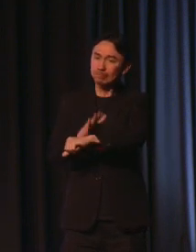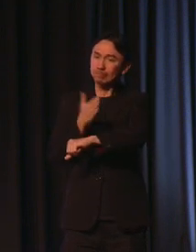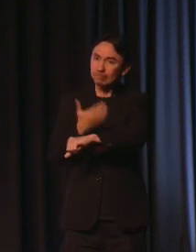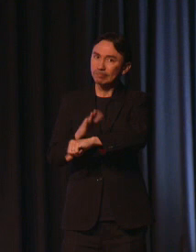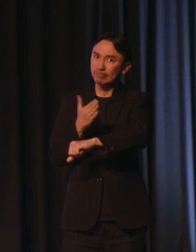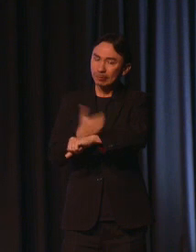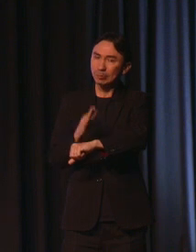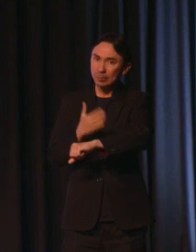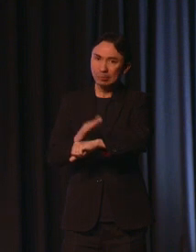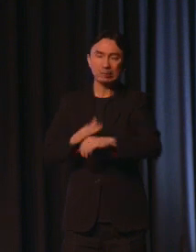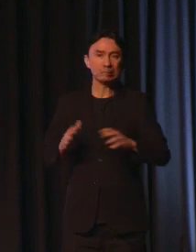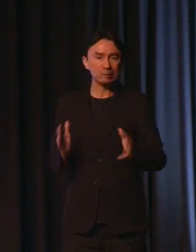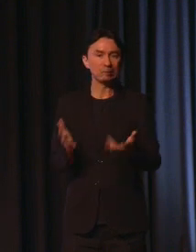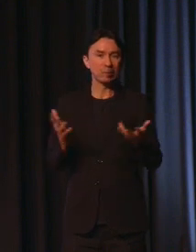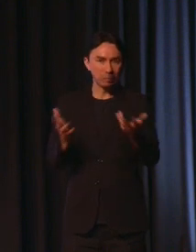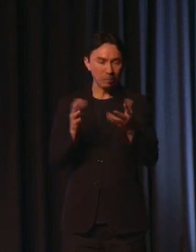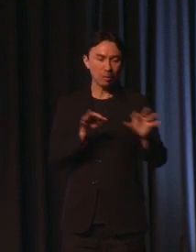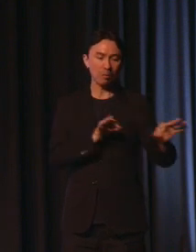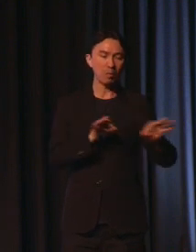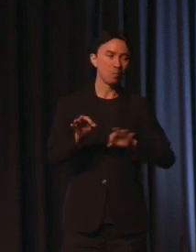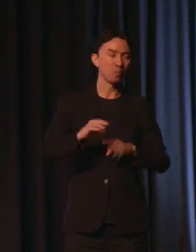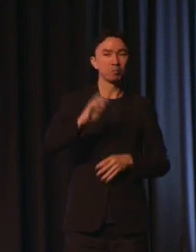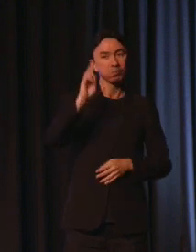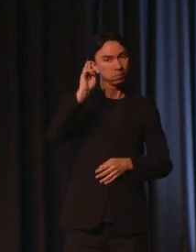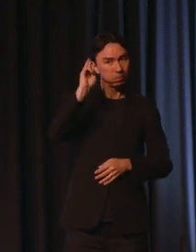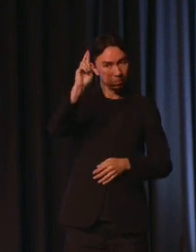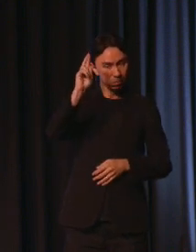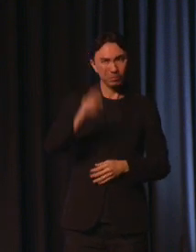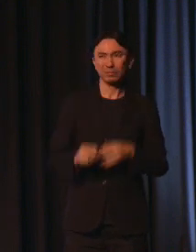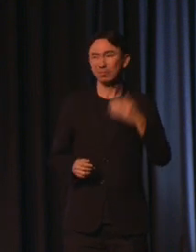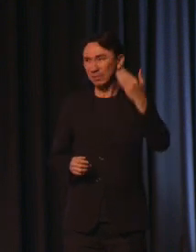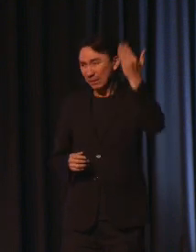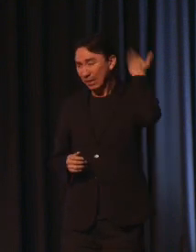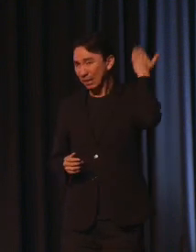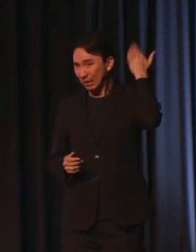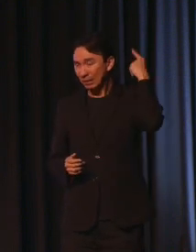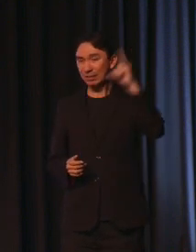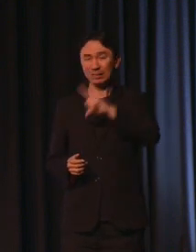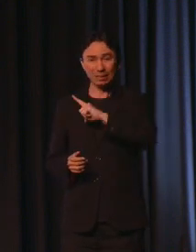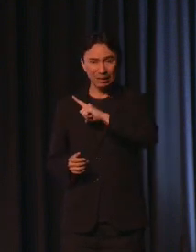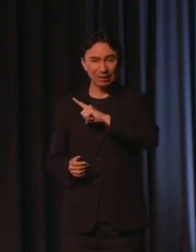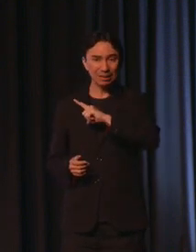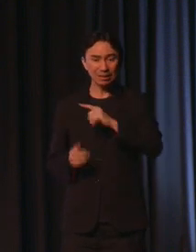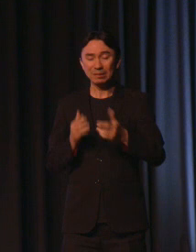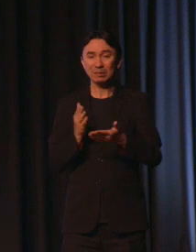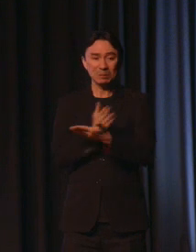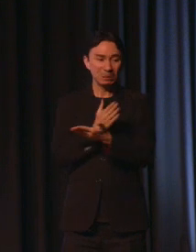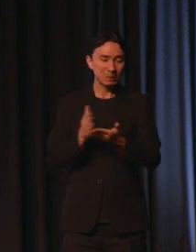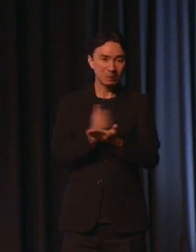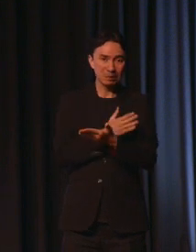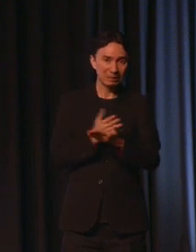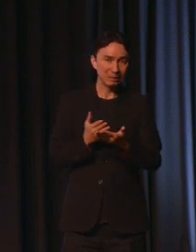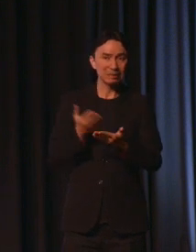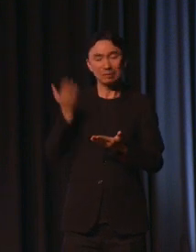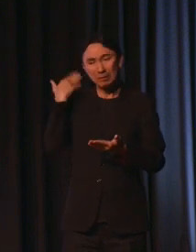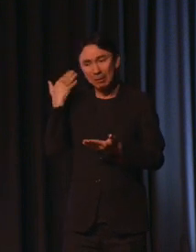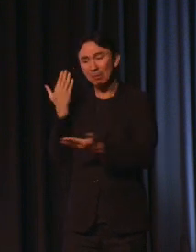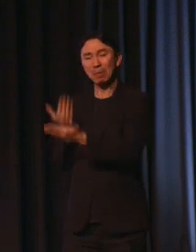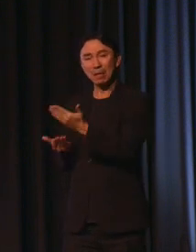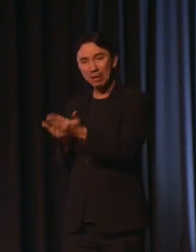para trás e que necessita de uma atenção maior aí para a gente tentar retomar, né,